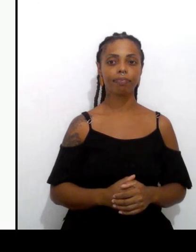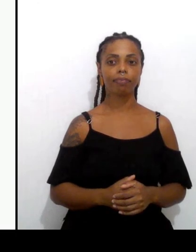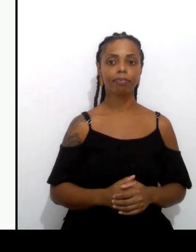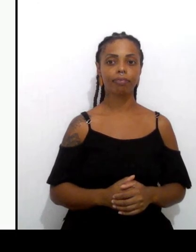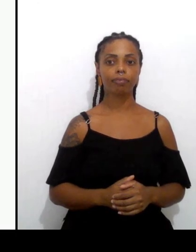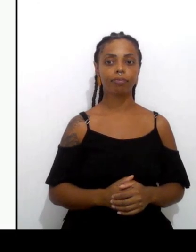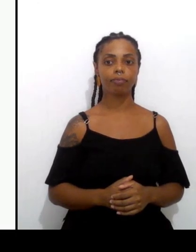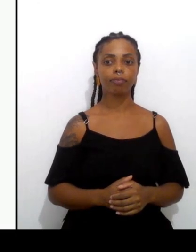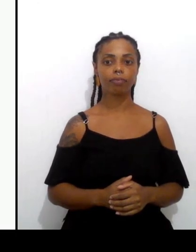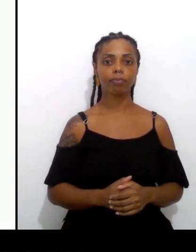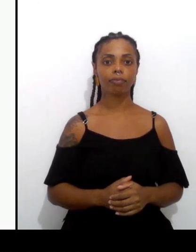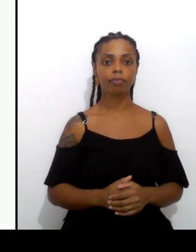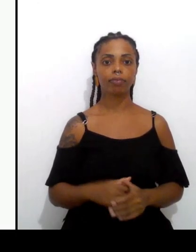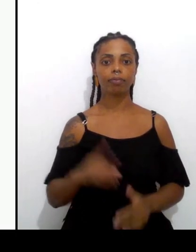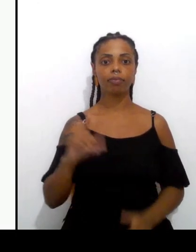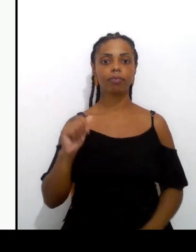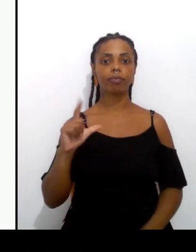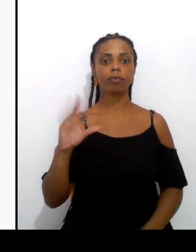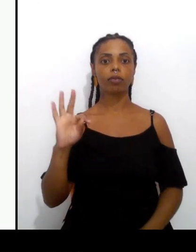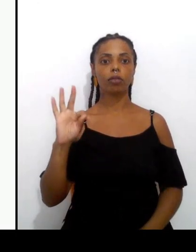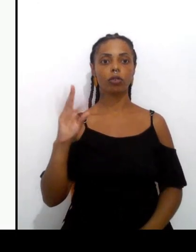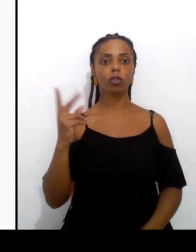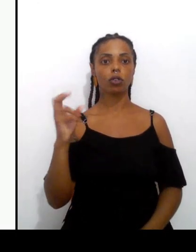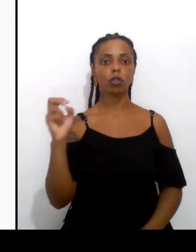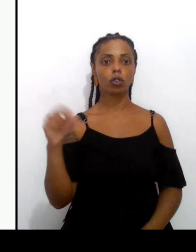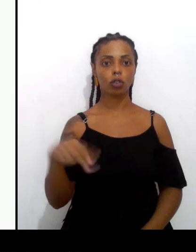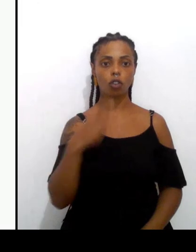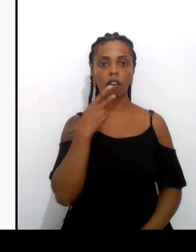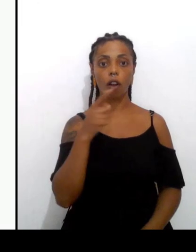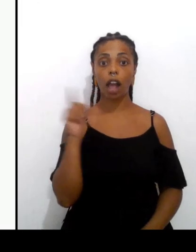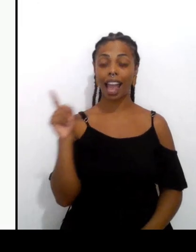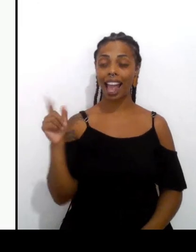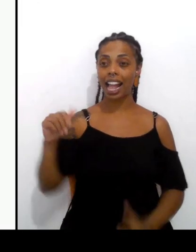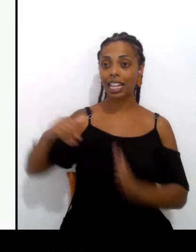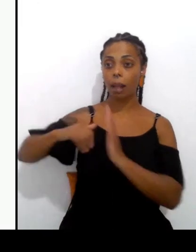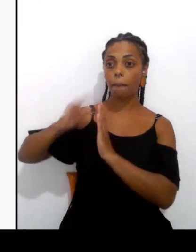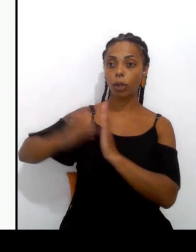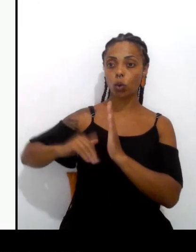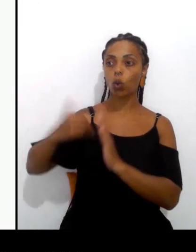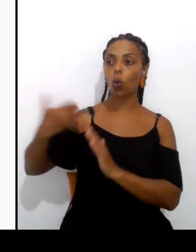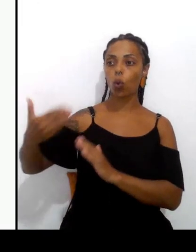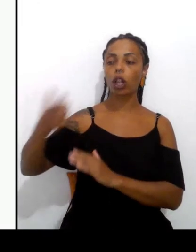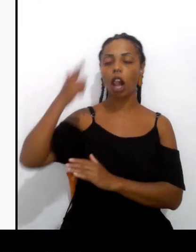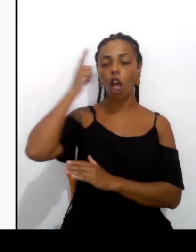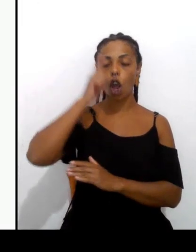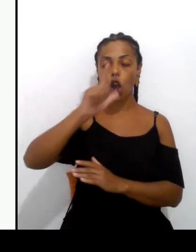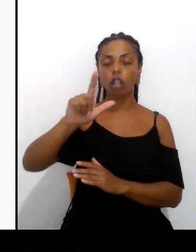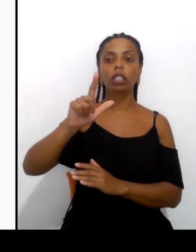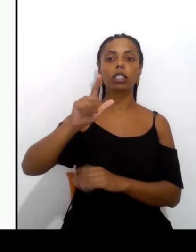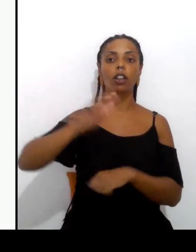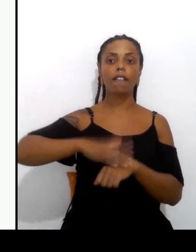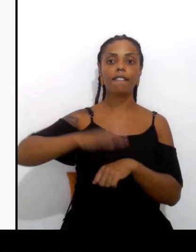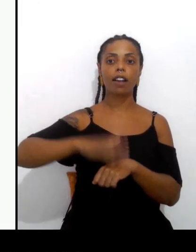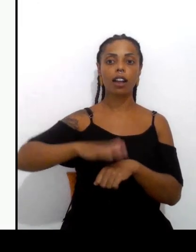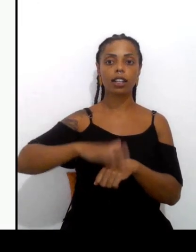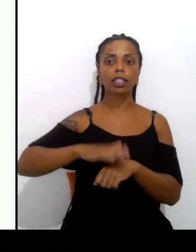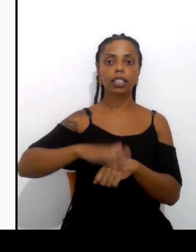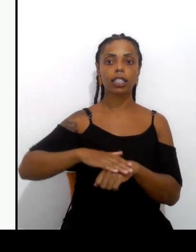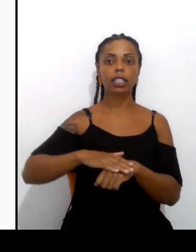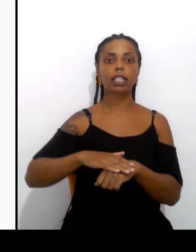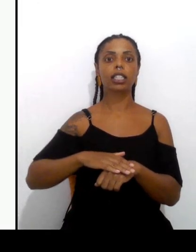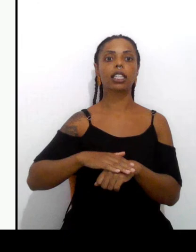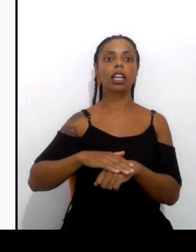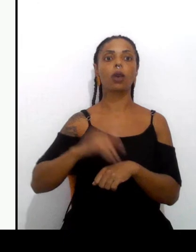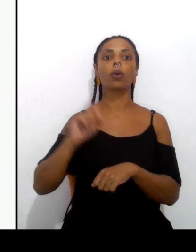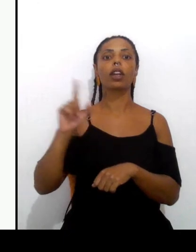Dalton diz que essa pintura que quando ele conseguiu desenvolver essa pintura era um